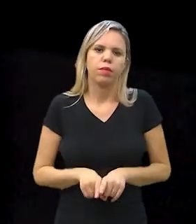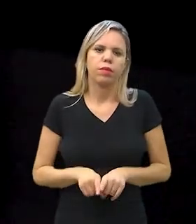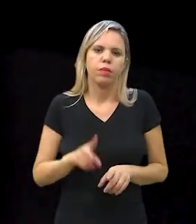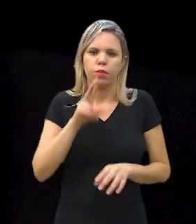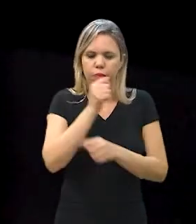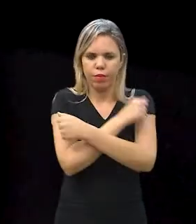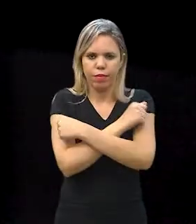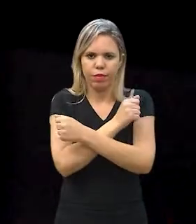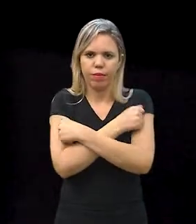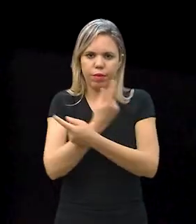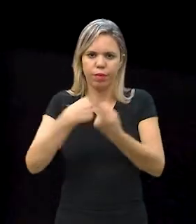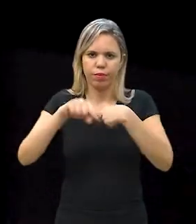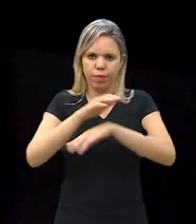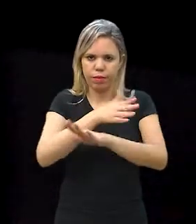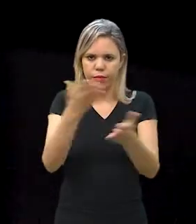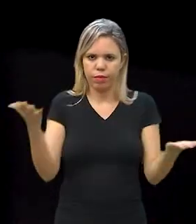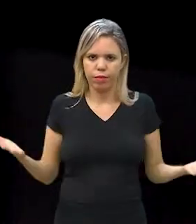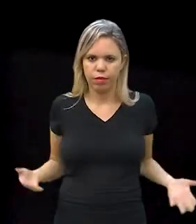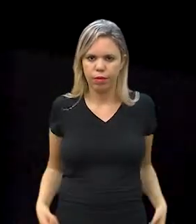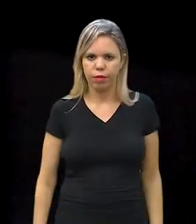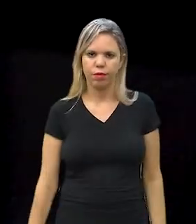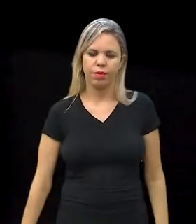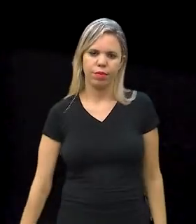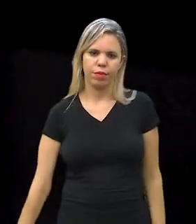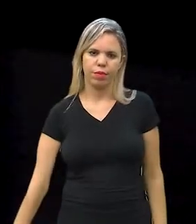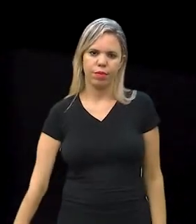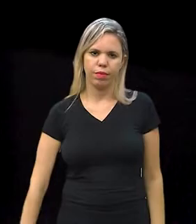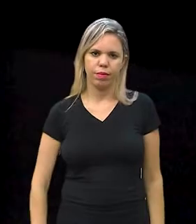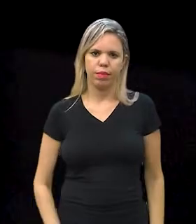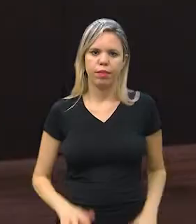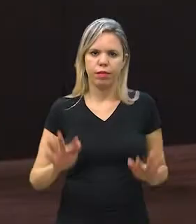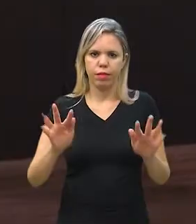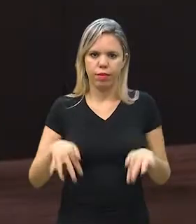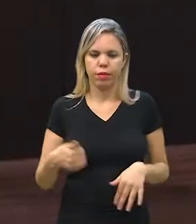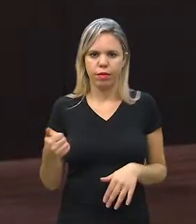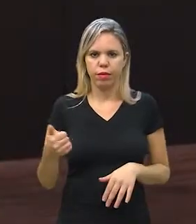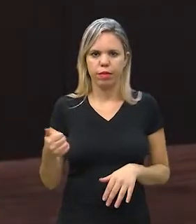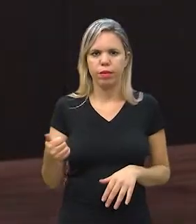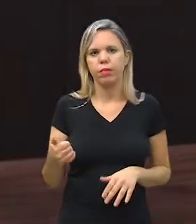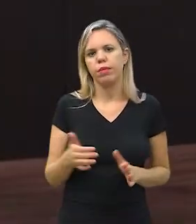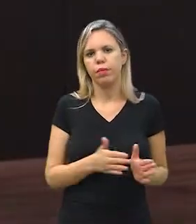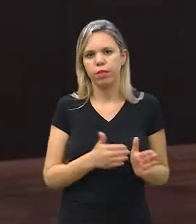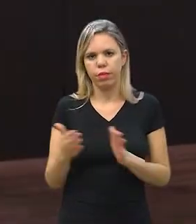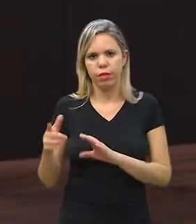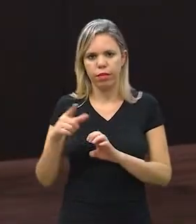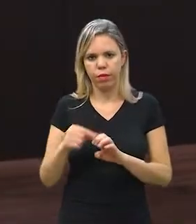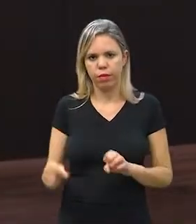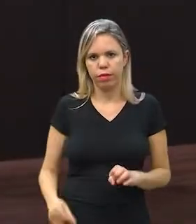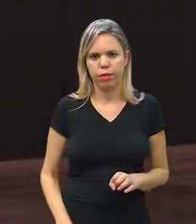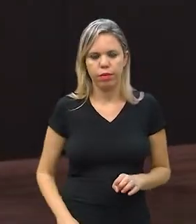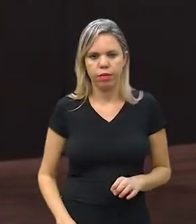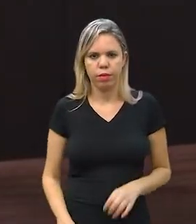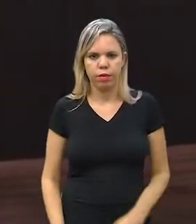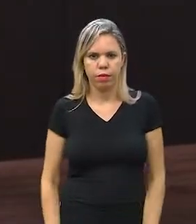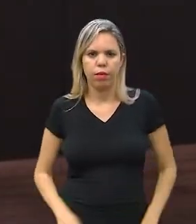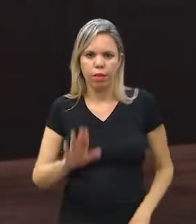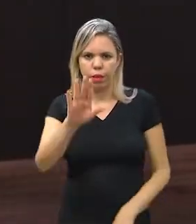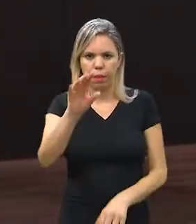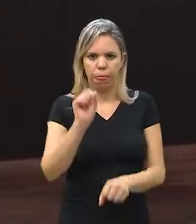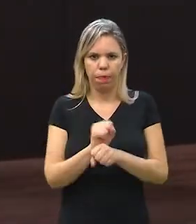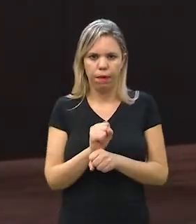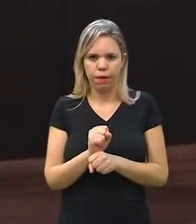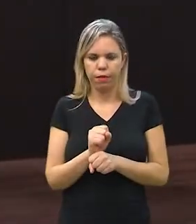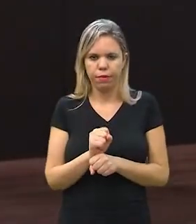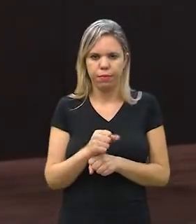disposição de todos vocês. Um forte abraço e sucesso a todos os nossos ouvintes. E assim a gente encerra o primeiro bloco do Ser